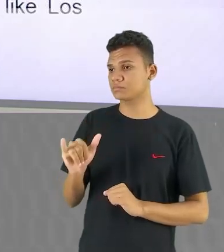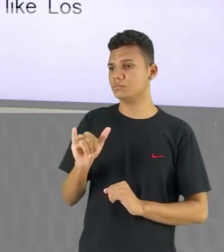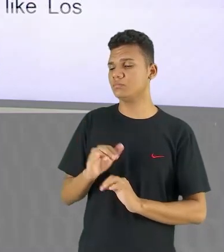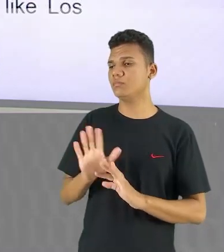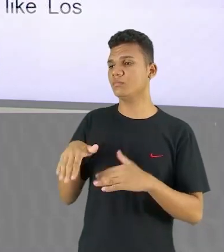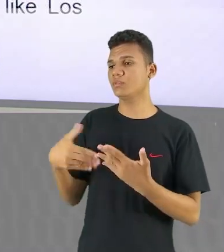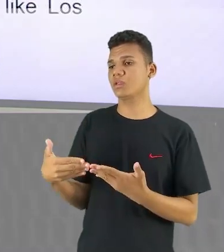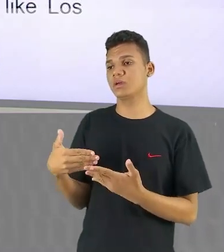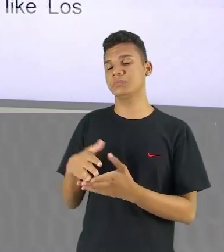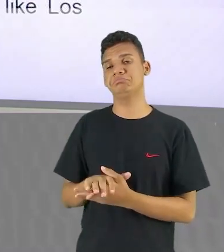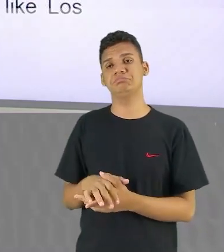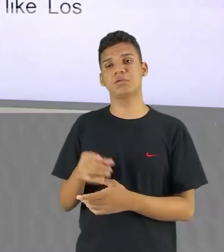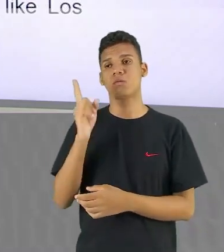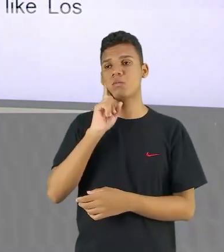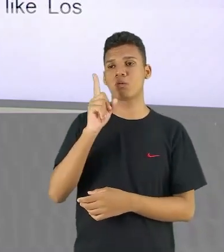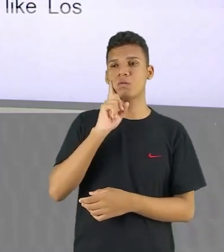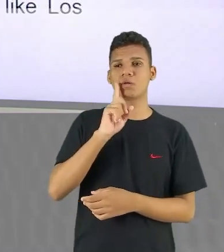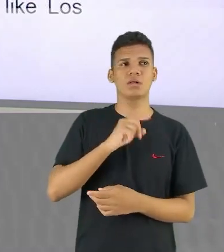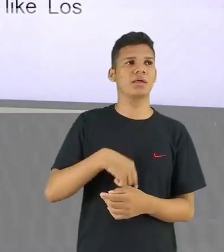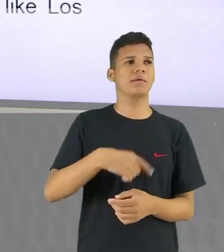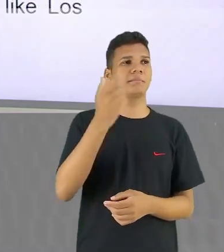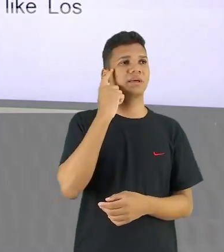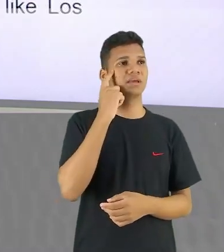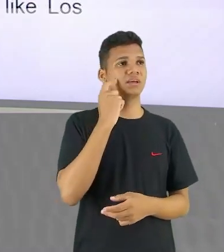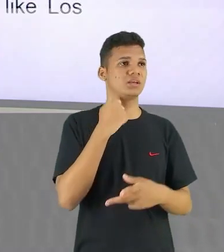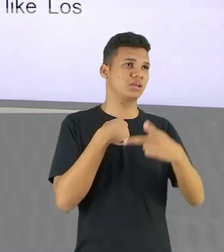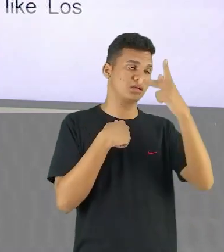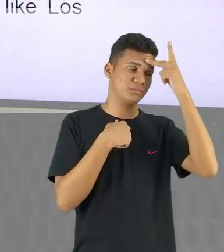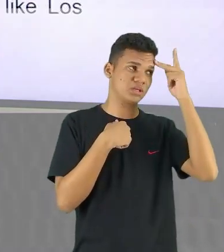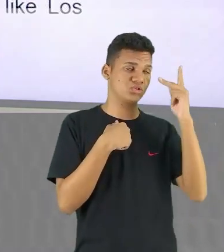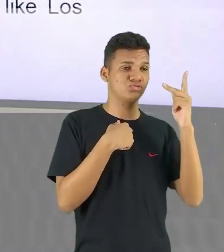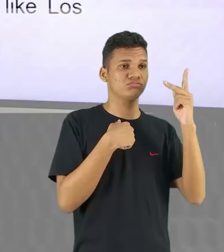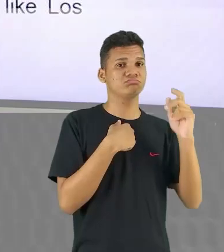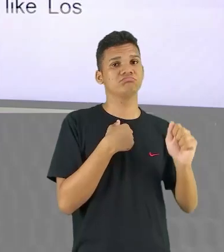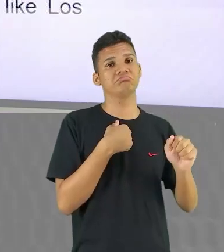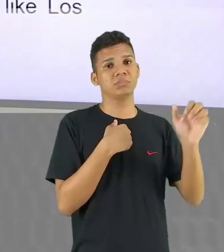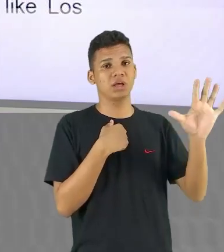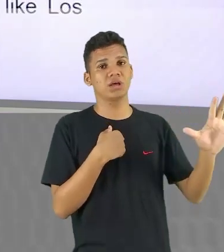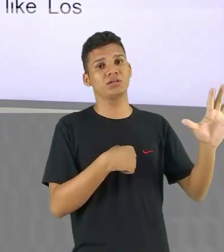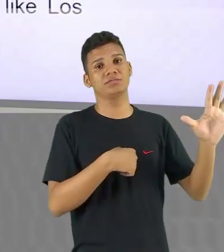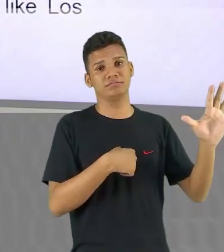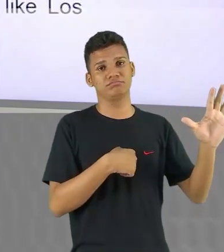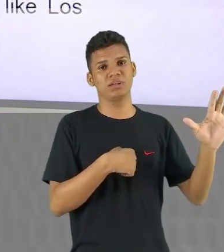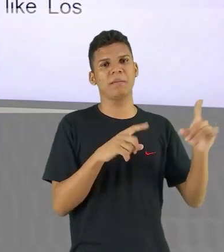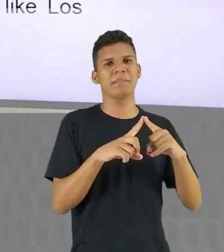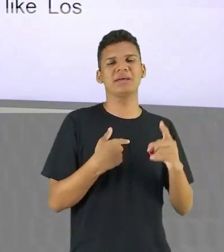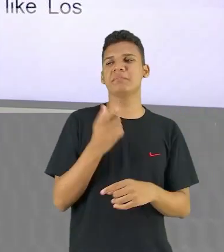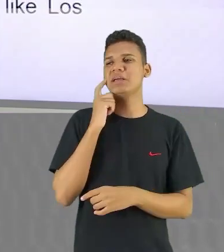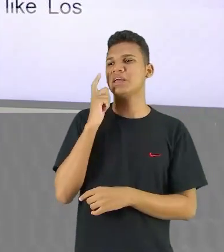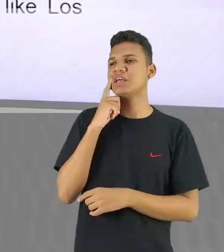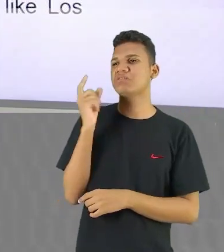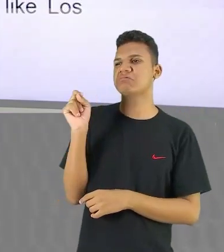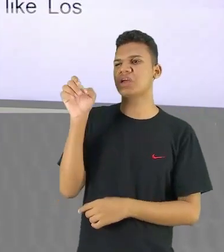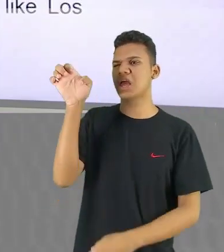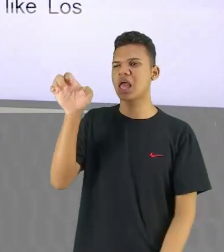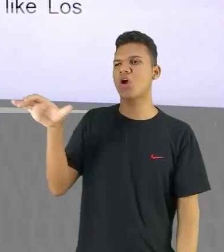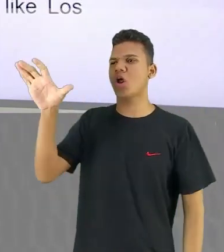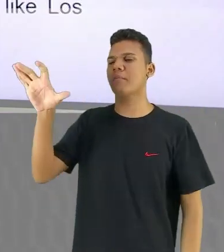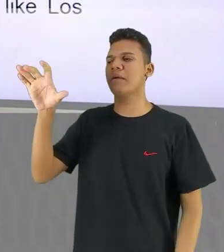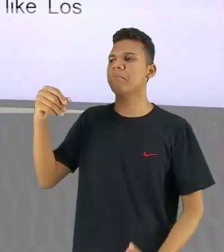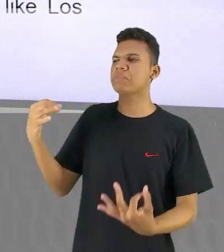Os americanos, pensando nas pessoas dos Estados Unidos, sempre pensam ou acham que a Europa é